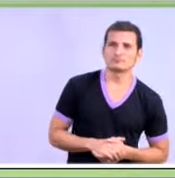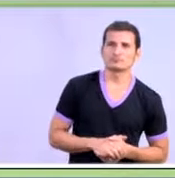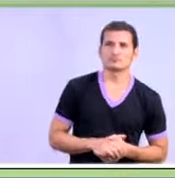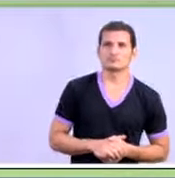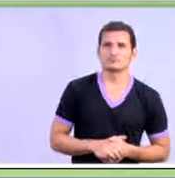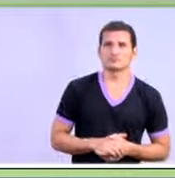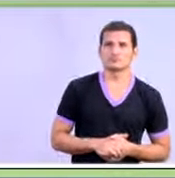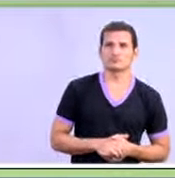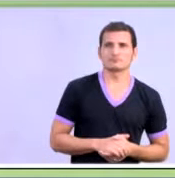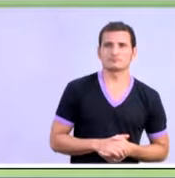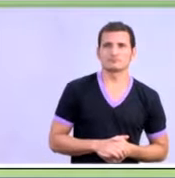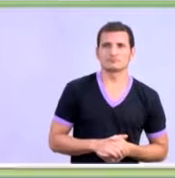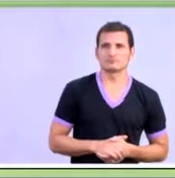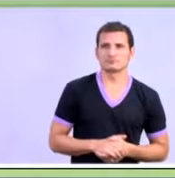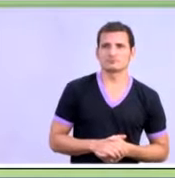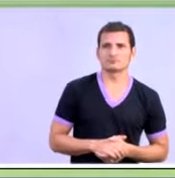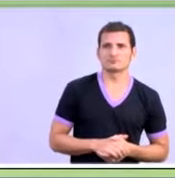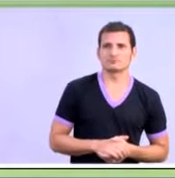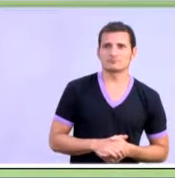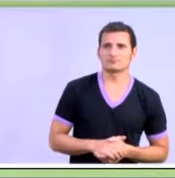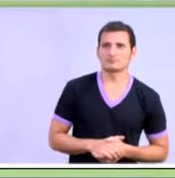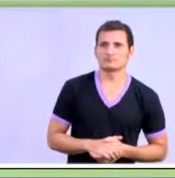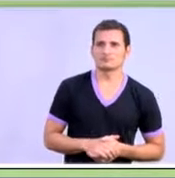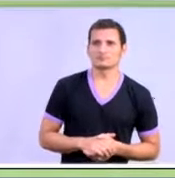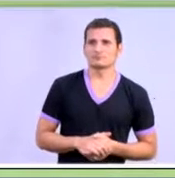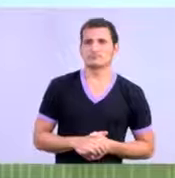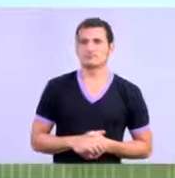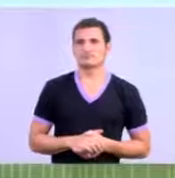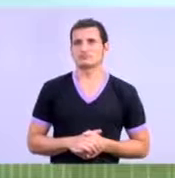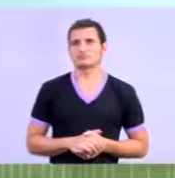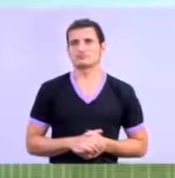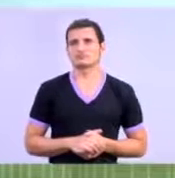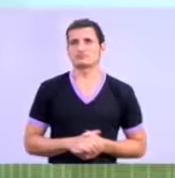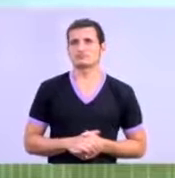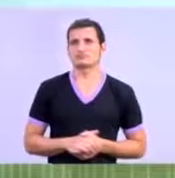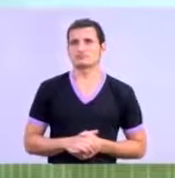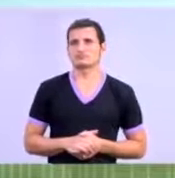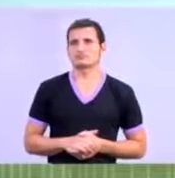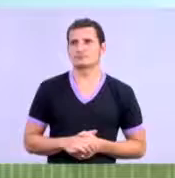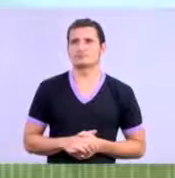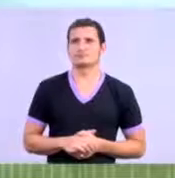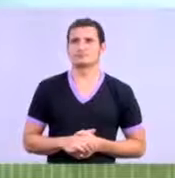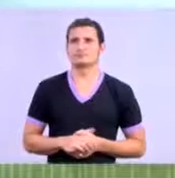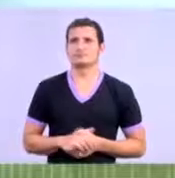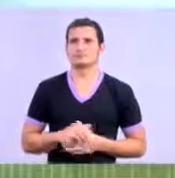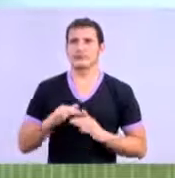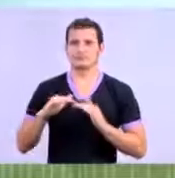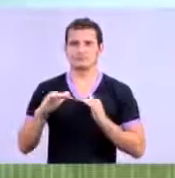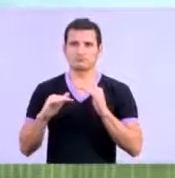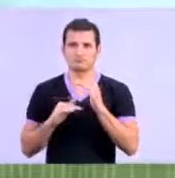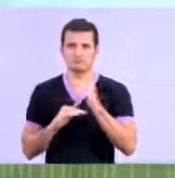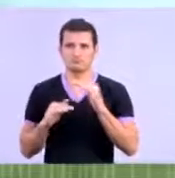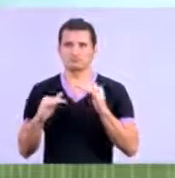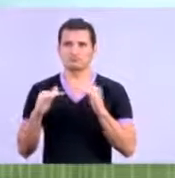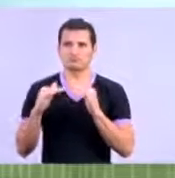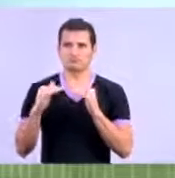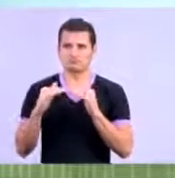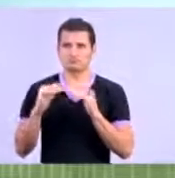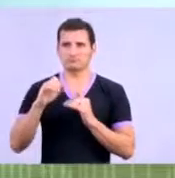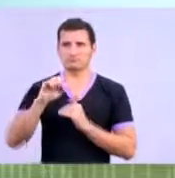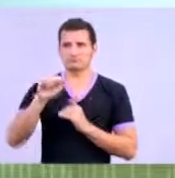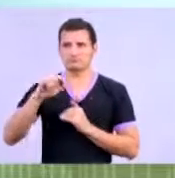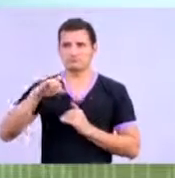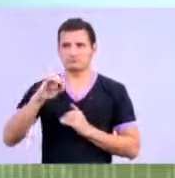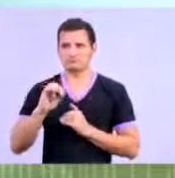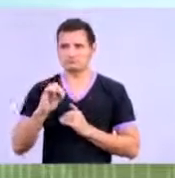resultado seria o mesmo, né? Só para ficar até mais intuitivo, falar o valor do saque menor ou igual ao saldo mais o limite. Então